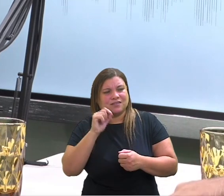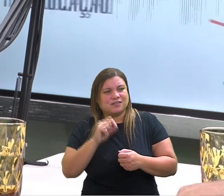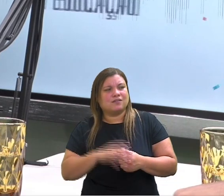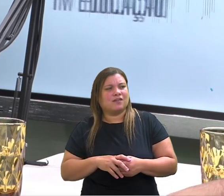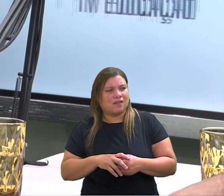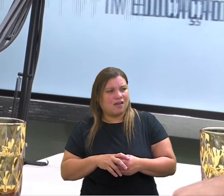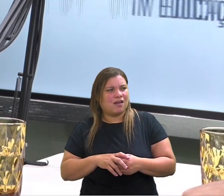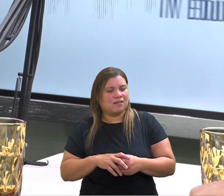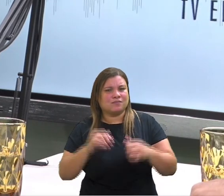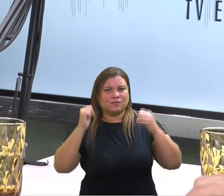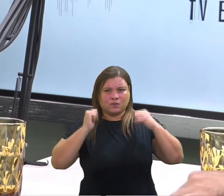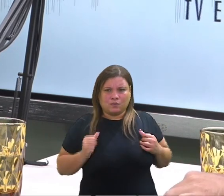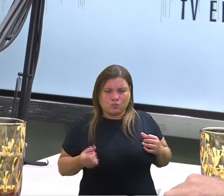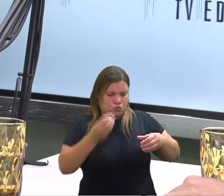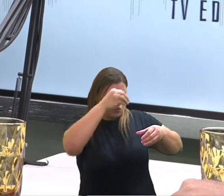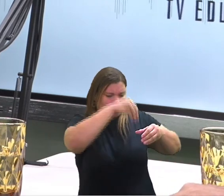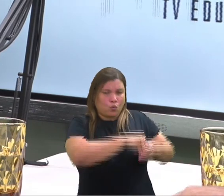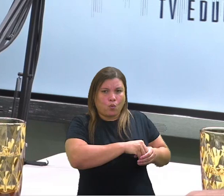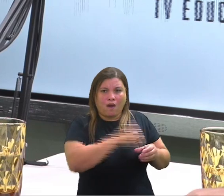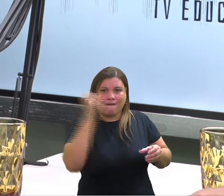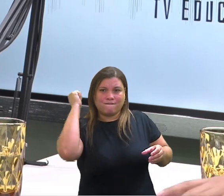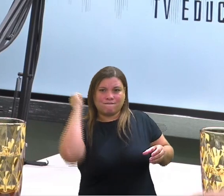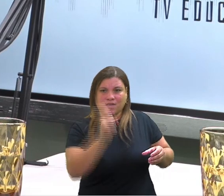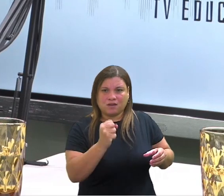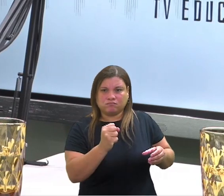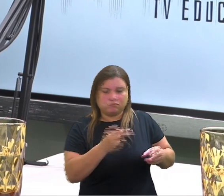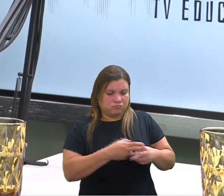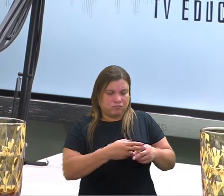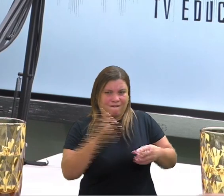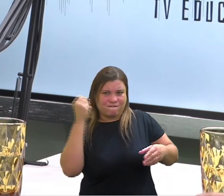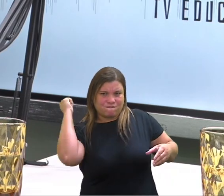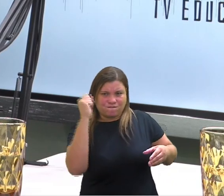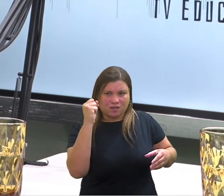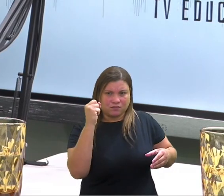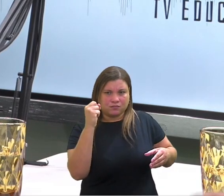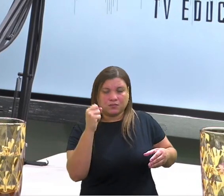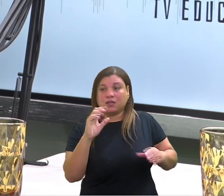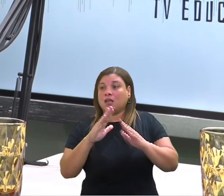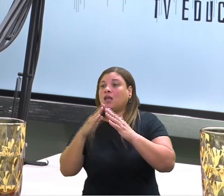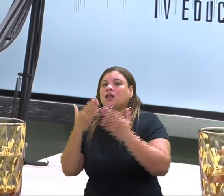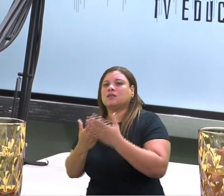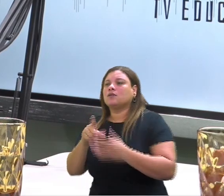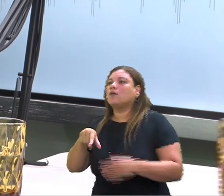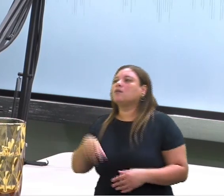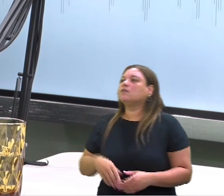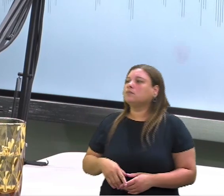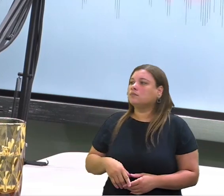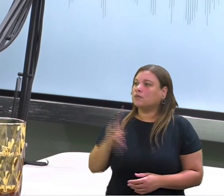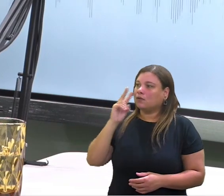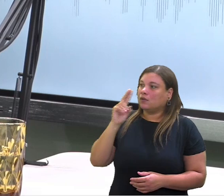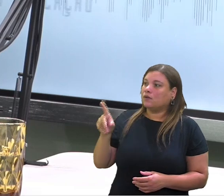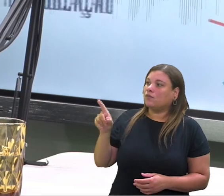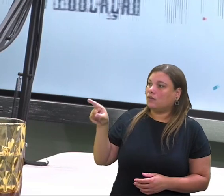justifica, não justifica. Mas motivado por bullying, tomam ações de vingança que repercutem